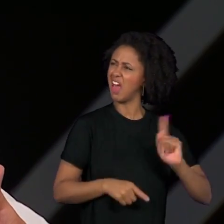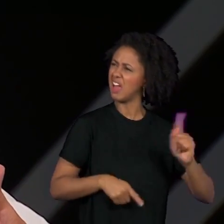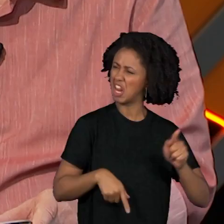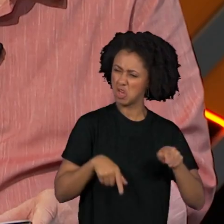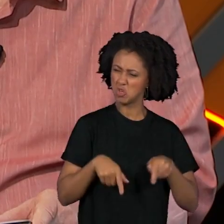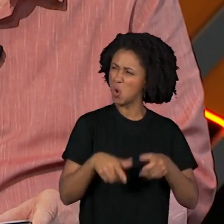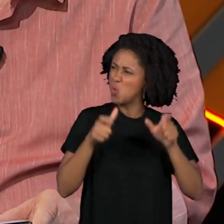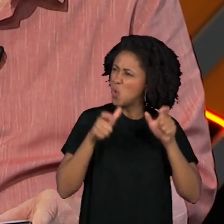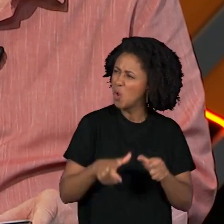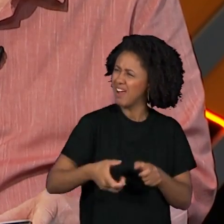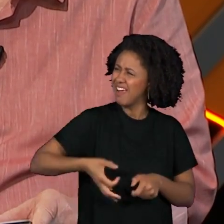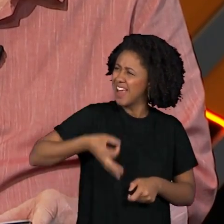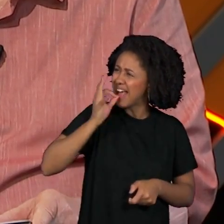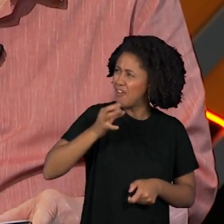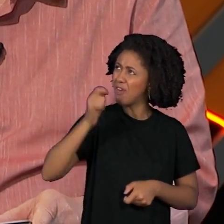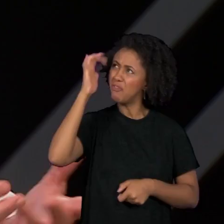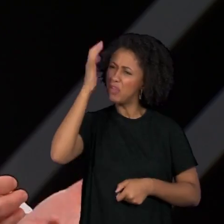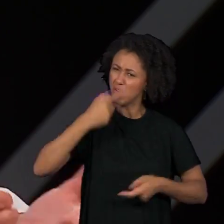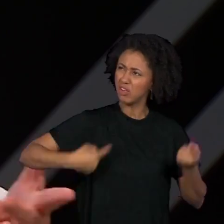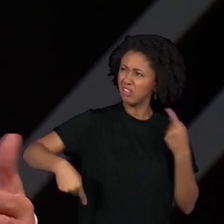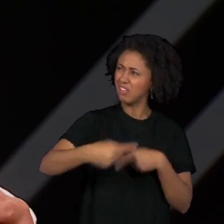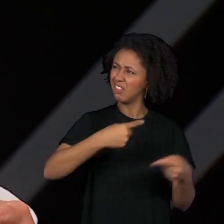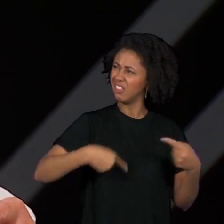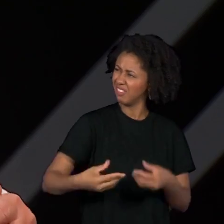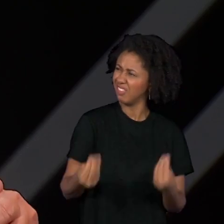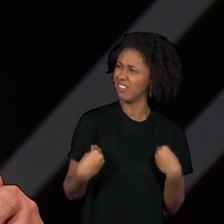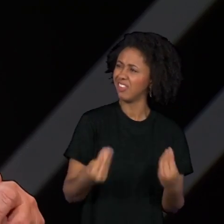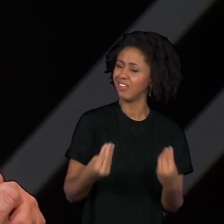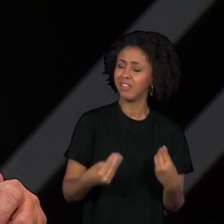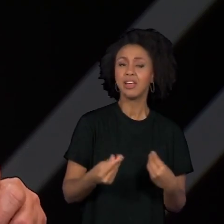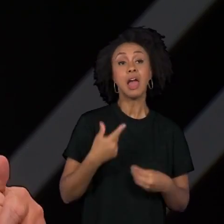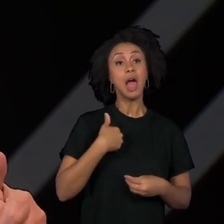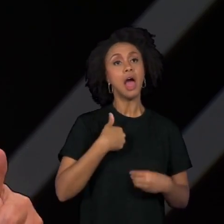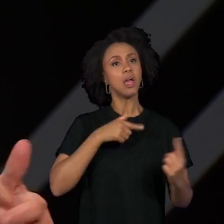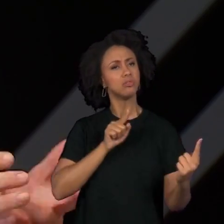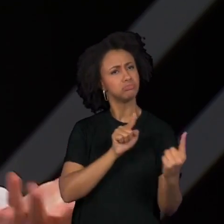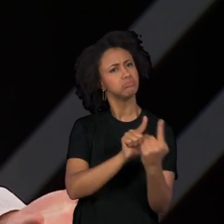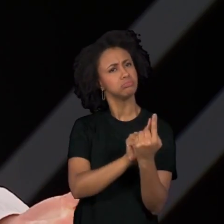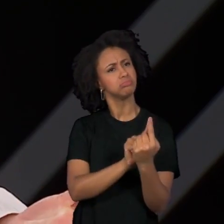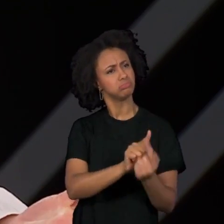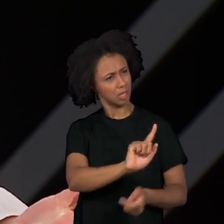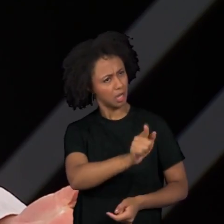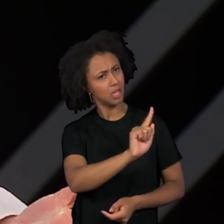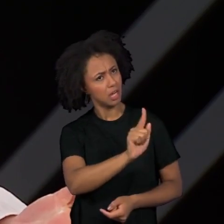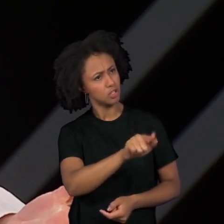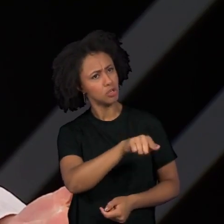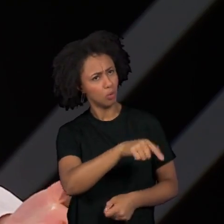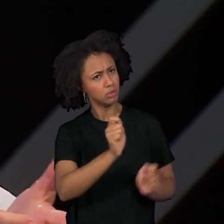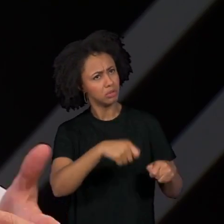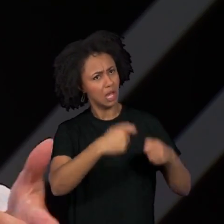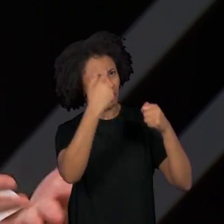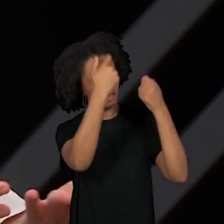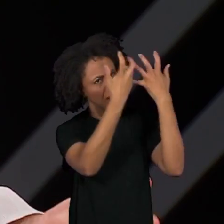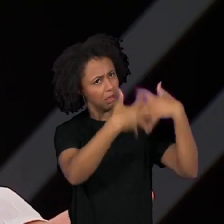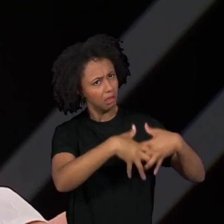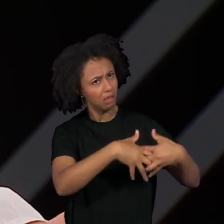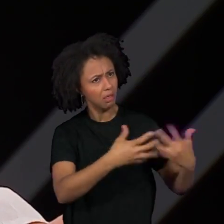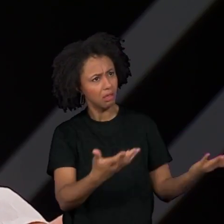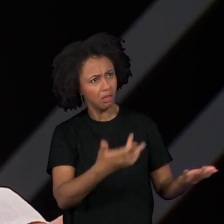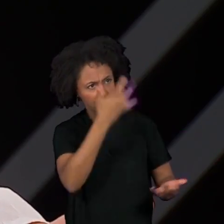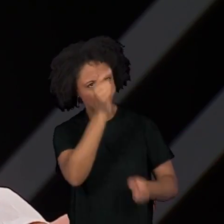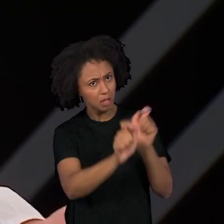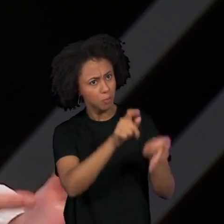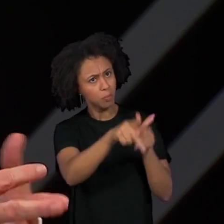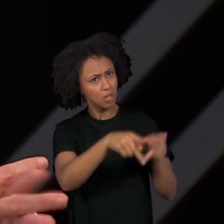Grajaú? E eu tive o cuidado de conversar com essa pessoa assim, Grajaú pensa, né? As pessoas do